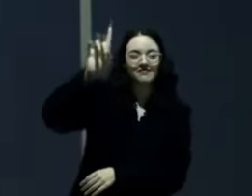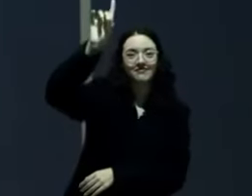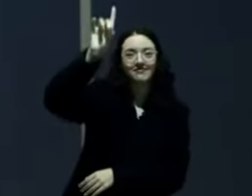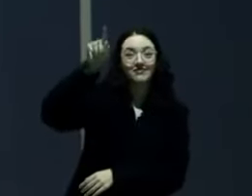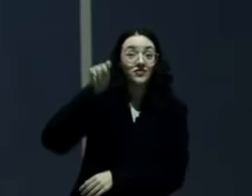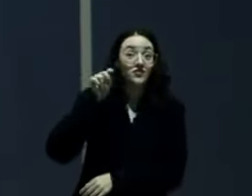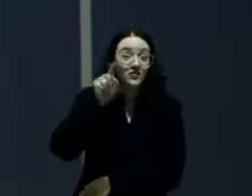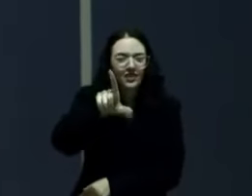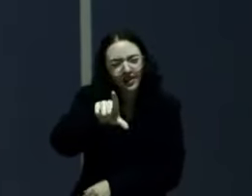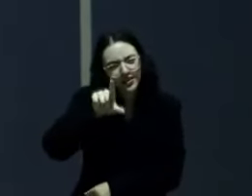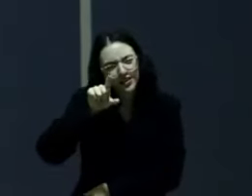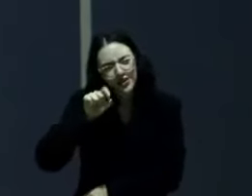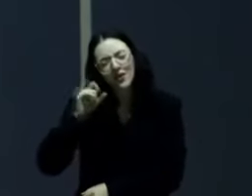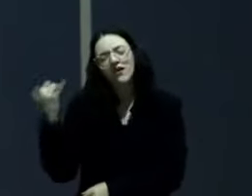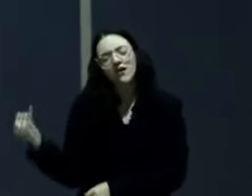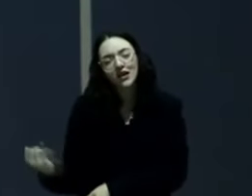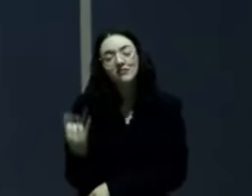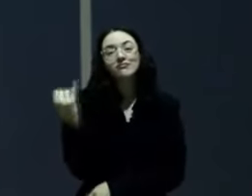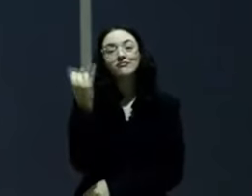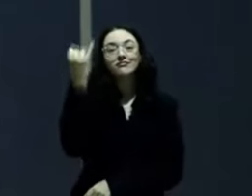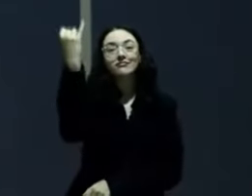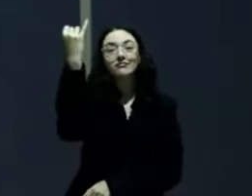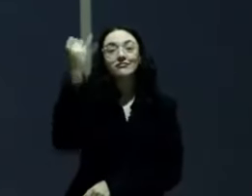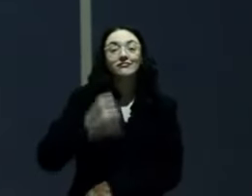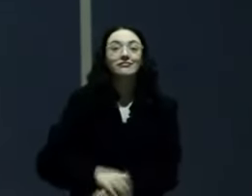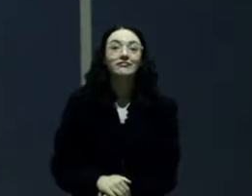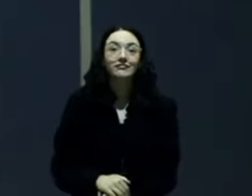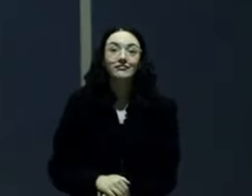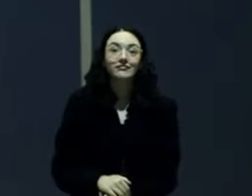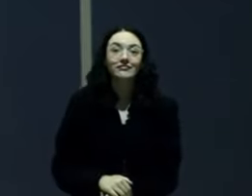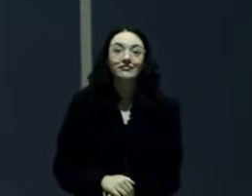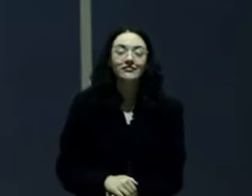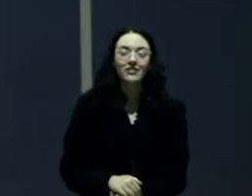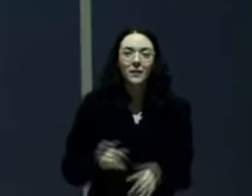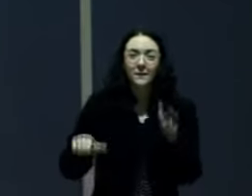Louva a Deus. Então hoje é a primeira ceia, a primeira a gente nunca esquece.